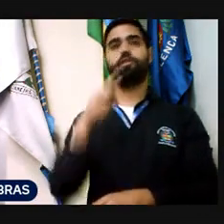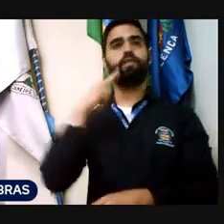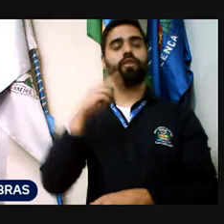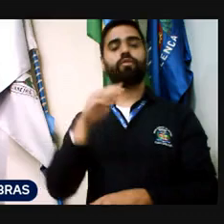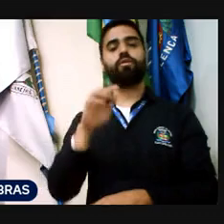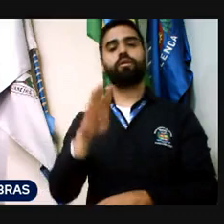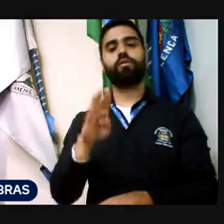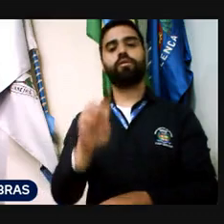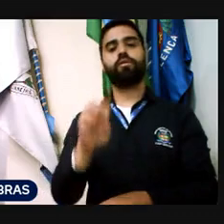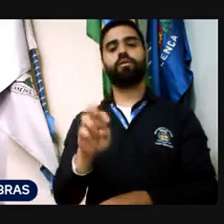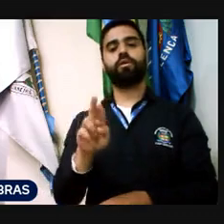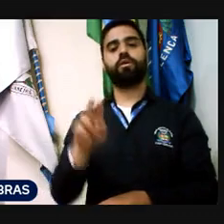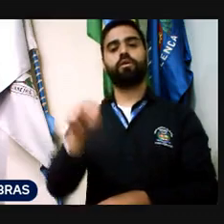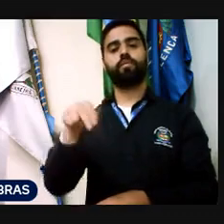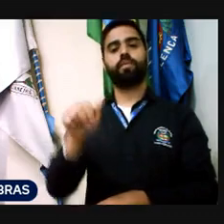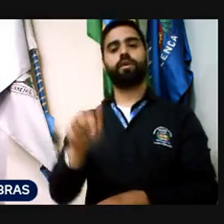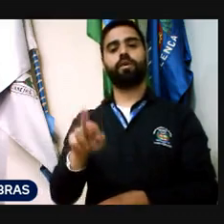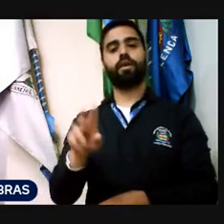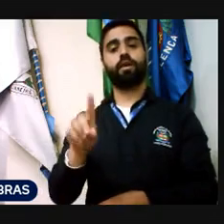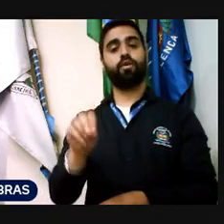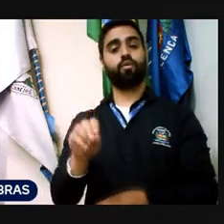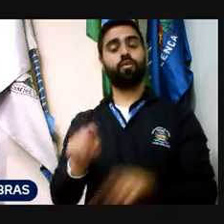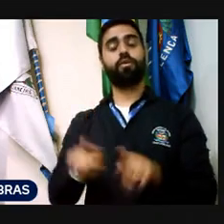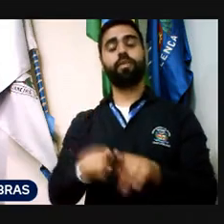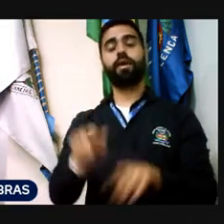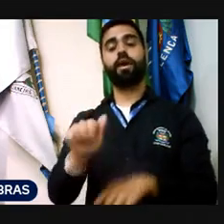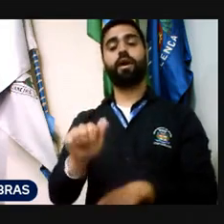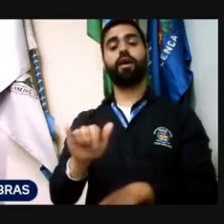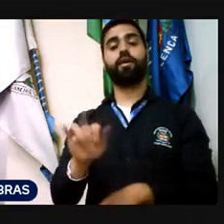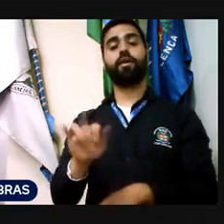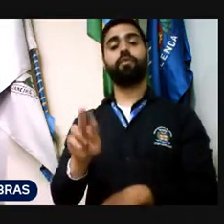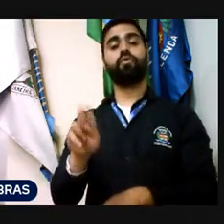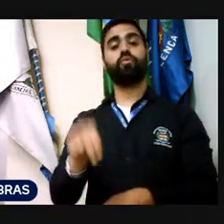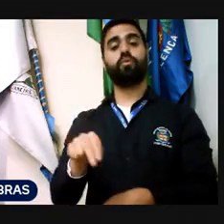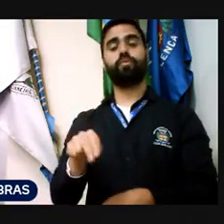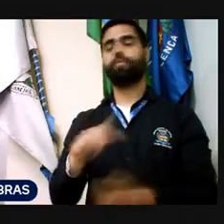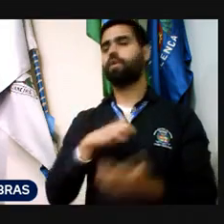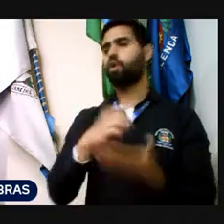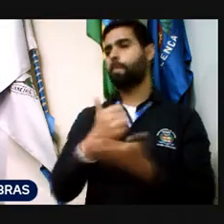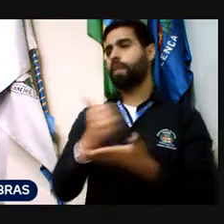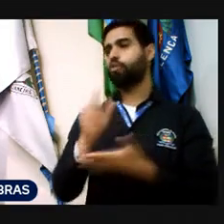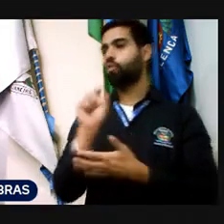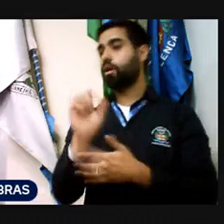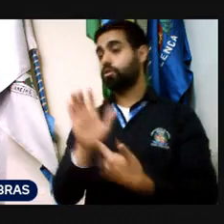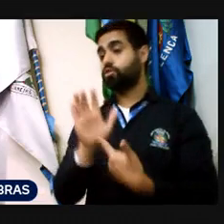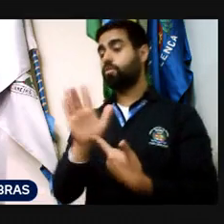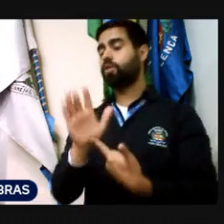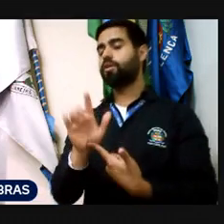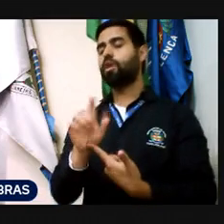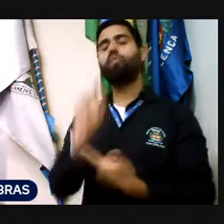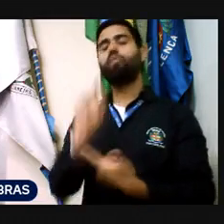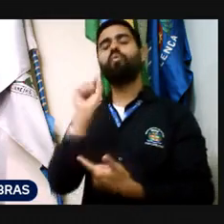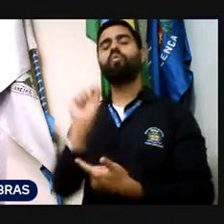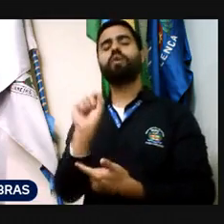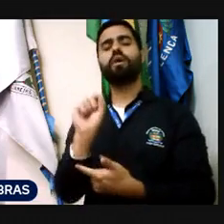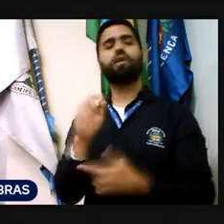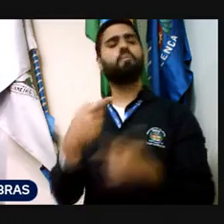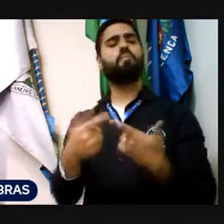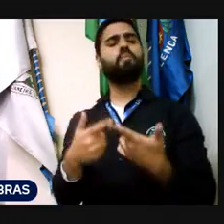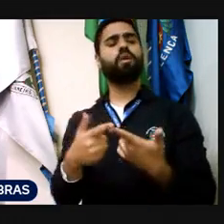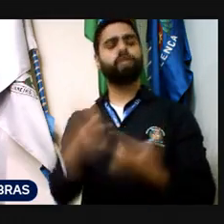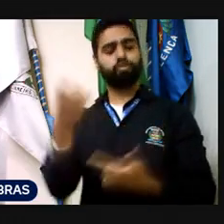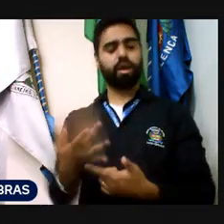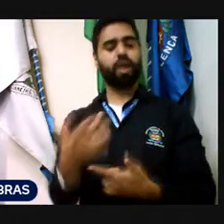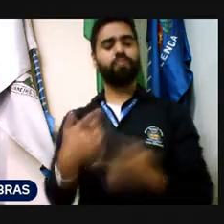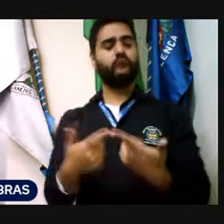vereadores Bernardo Machado e vereador Ailton Batista, com base nos seguintes fundamentos. Expomos nessa oportunidade as razões do veto a fim